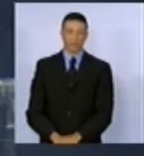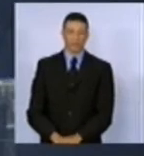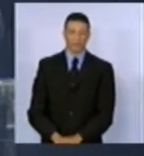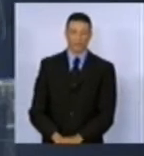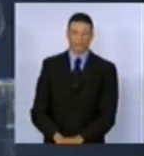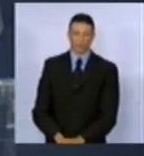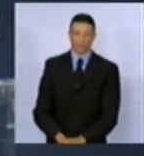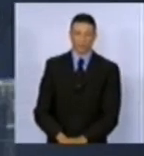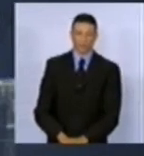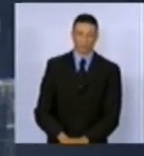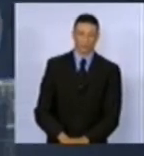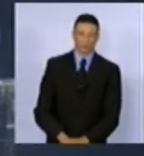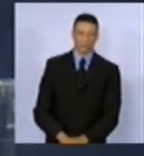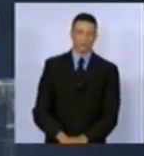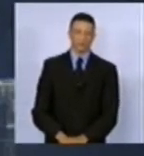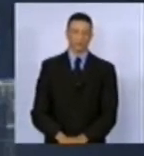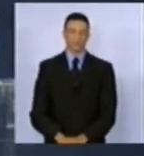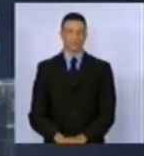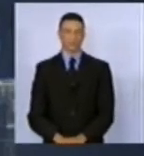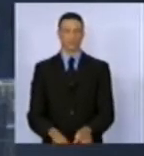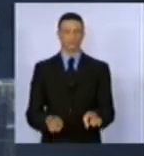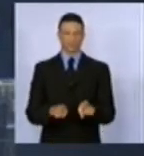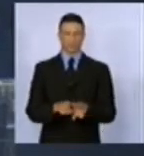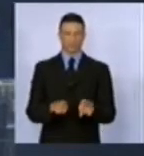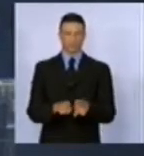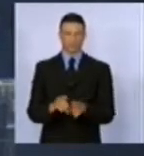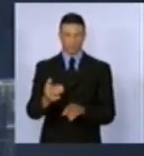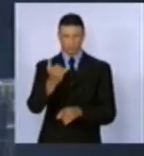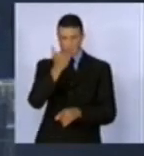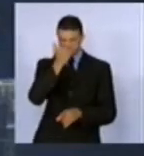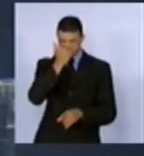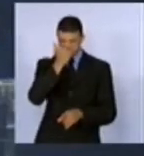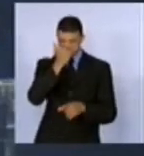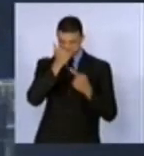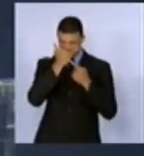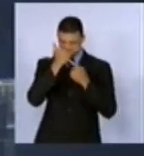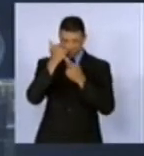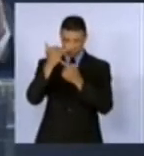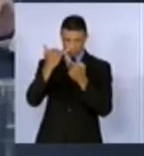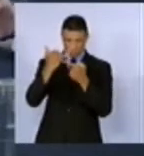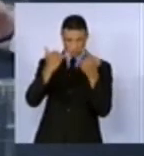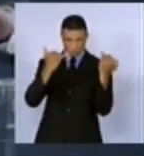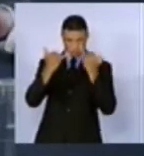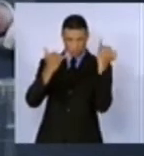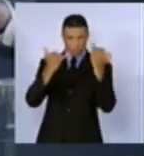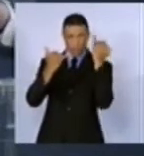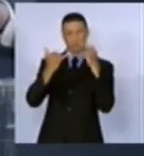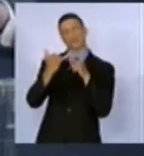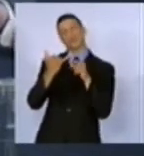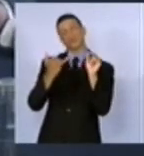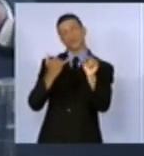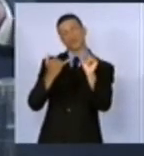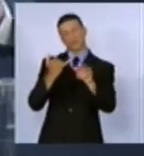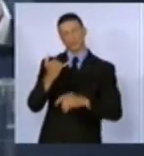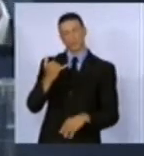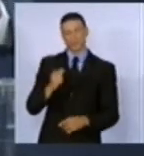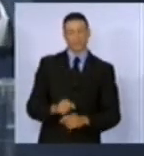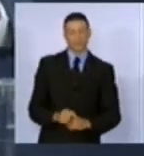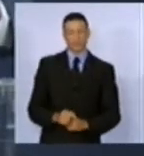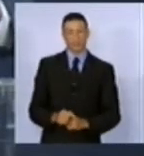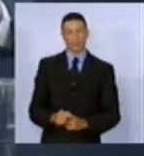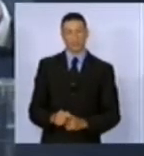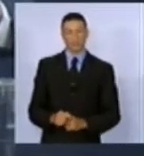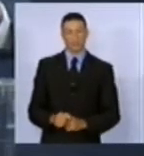Oi e aí a uma implicação importante disso é que na medida em que